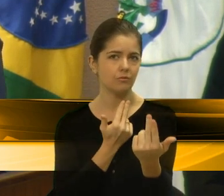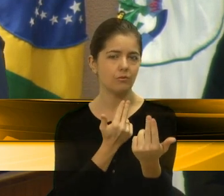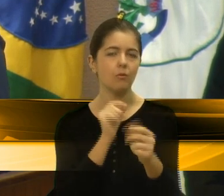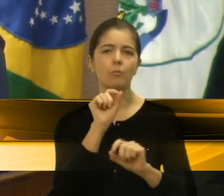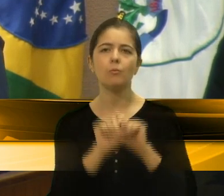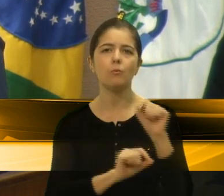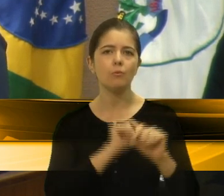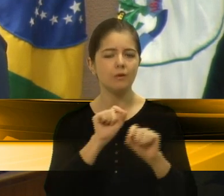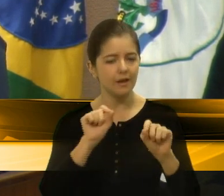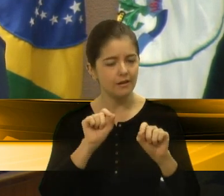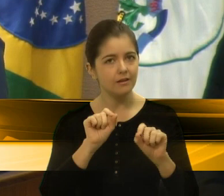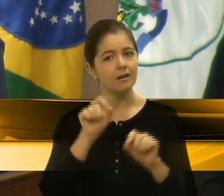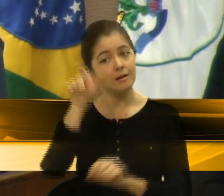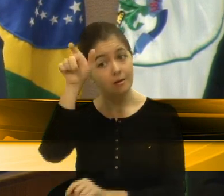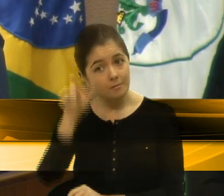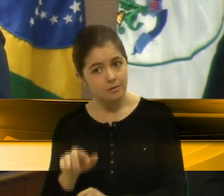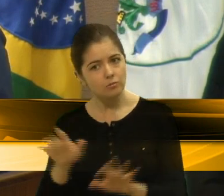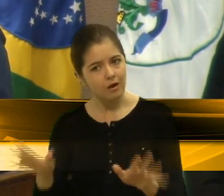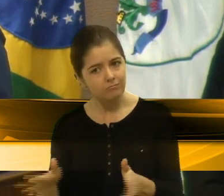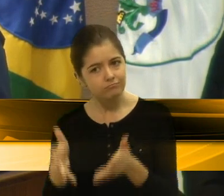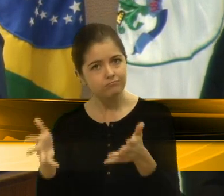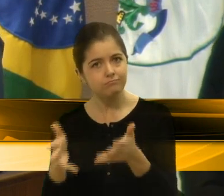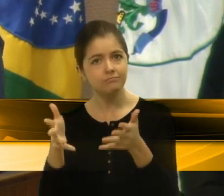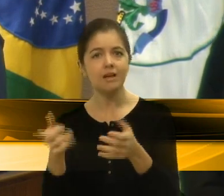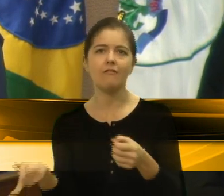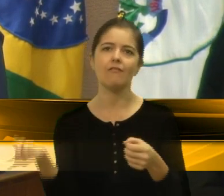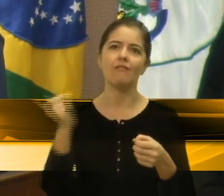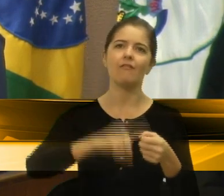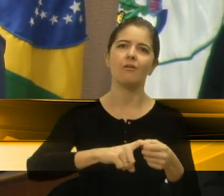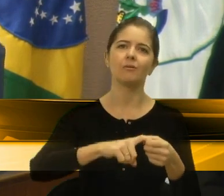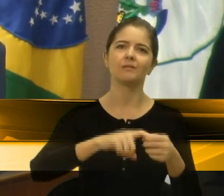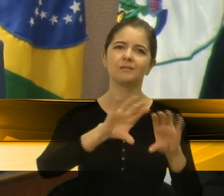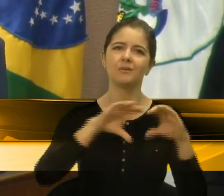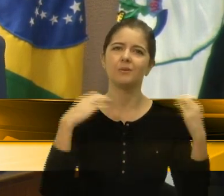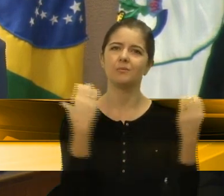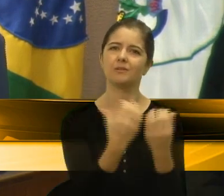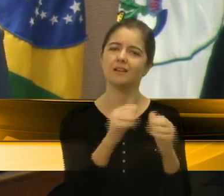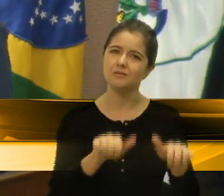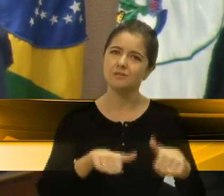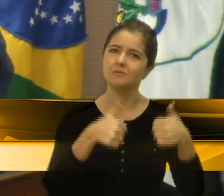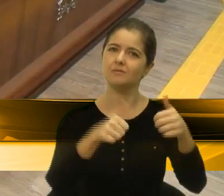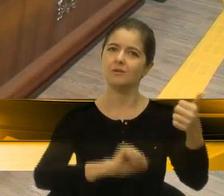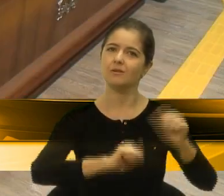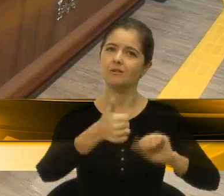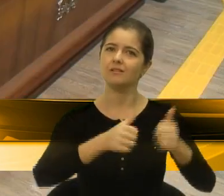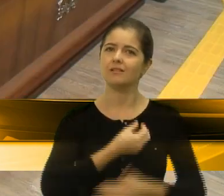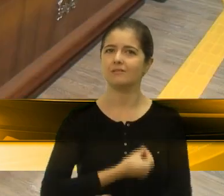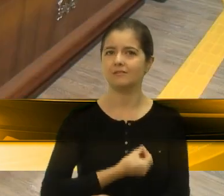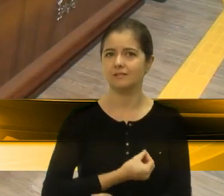devolver esse indivíduo para a comunidade com a melhor qualidade de vida que a gente consiga. Obrigada.